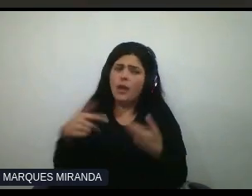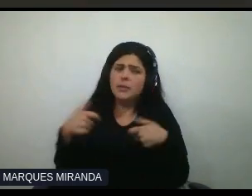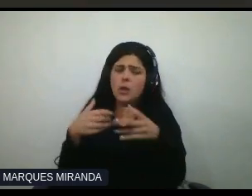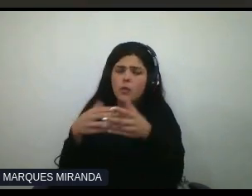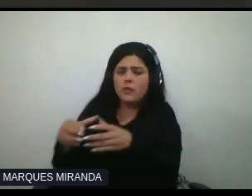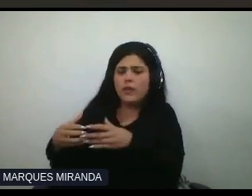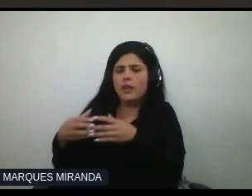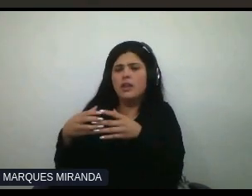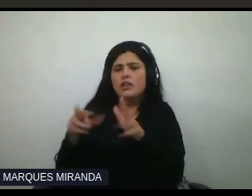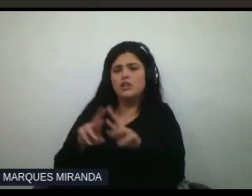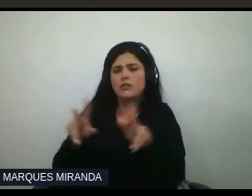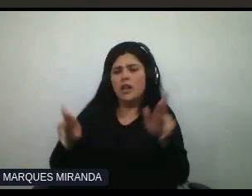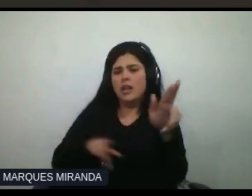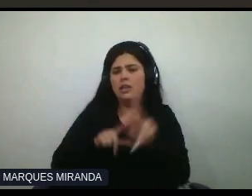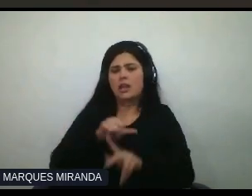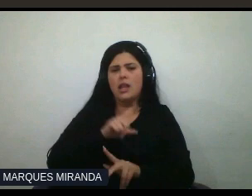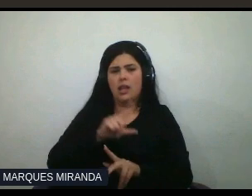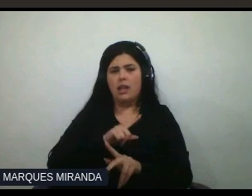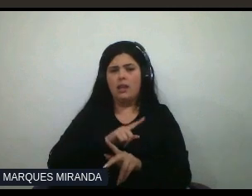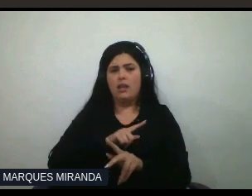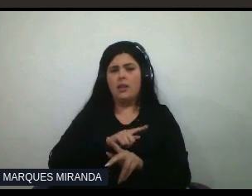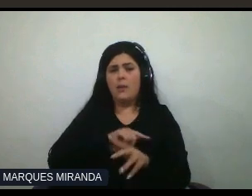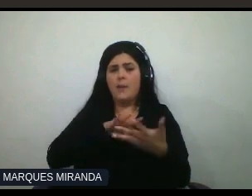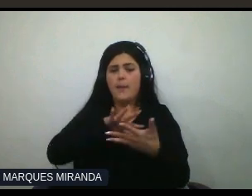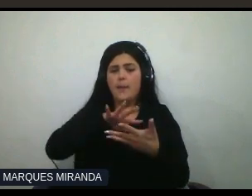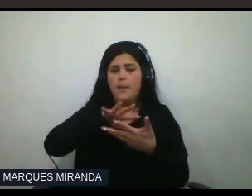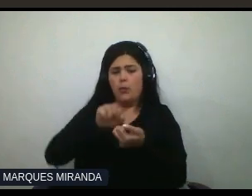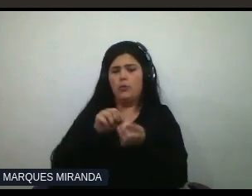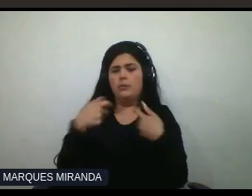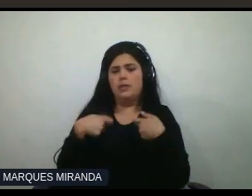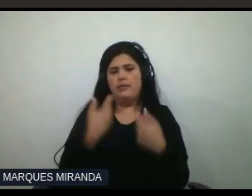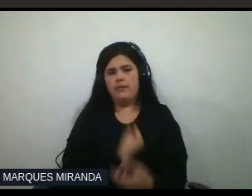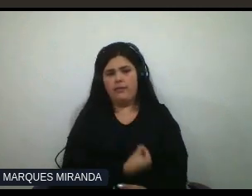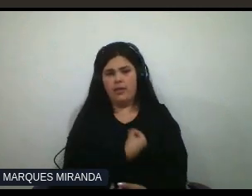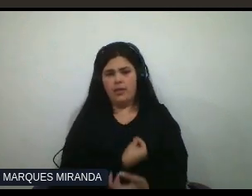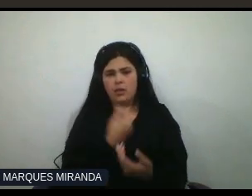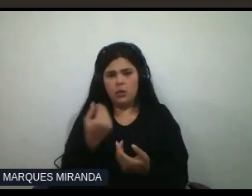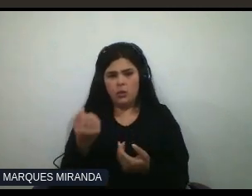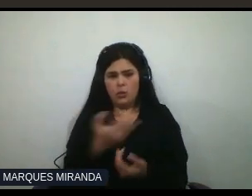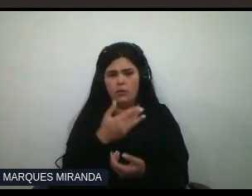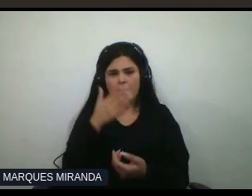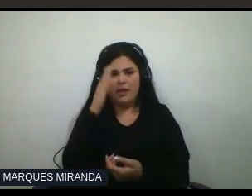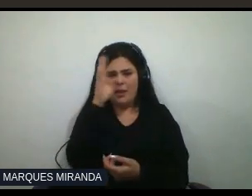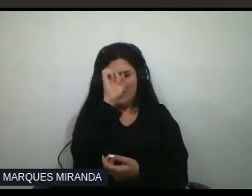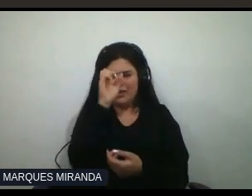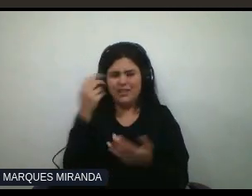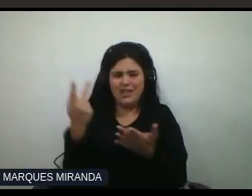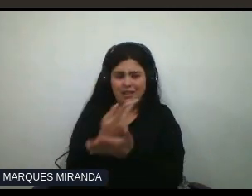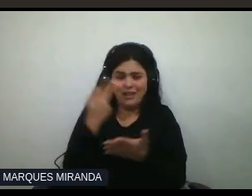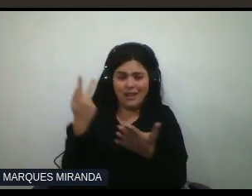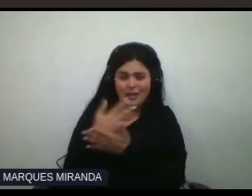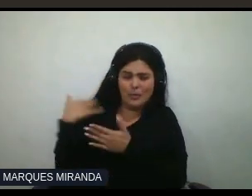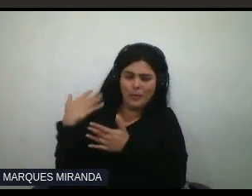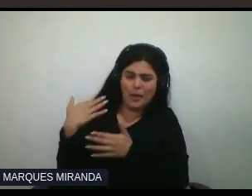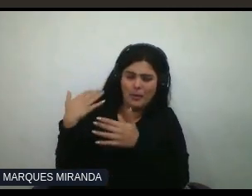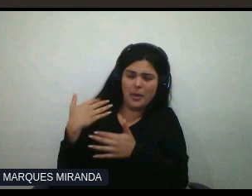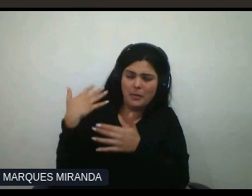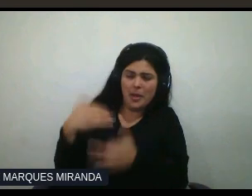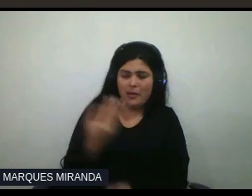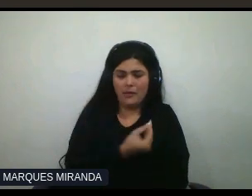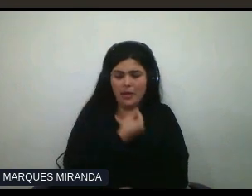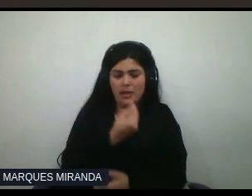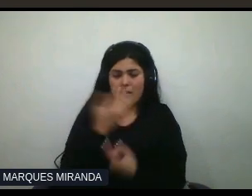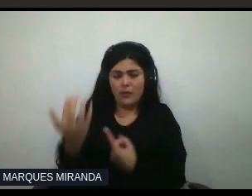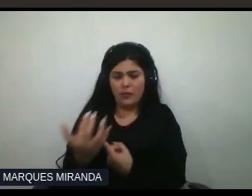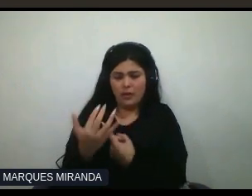diferenças e ver que existe muitos mundos a serem vividos. Então a gente vai aprendendo que isso é errado e ao longo da vida a gente vai deixando isso impactar para a